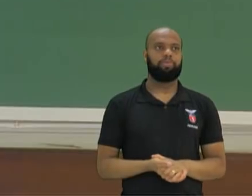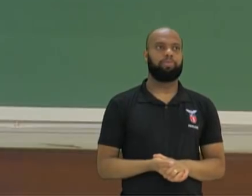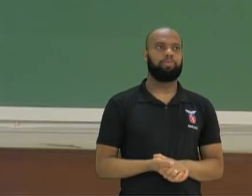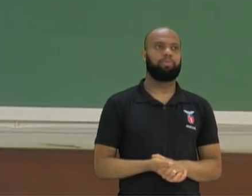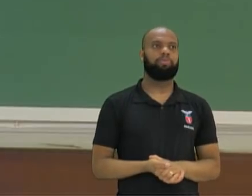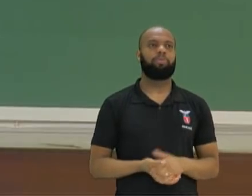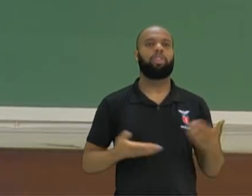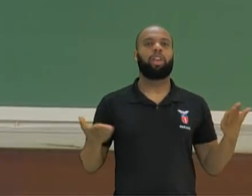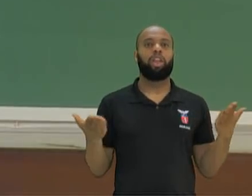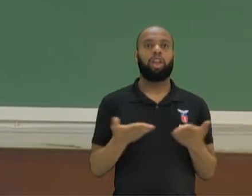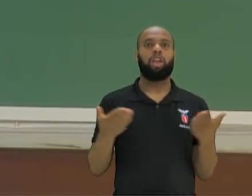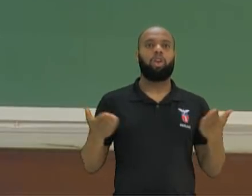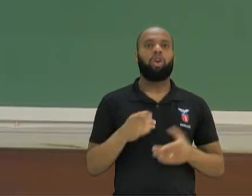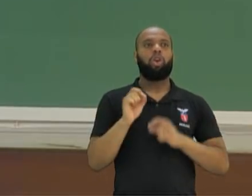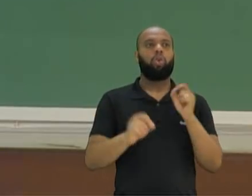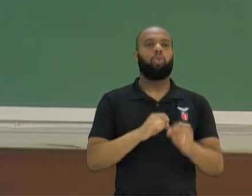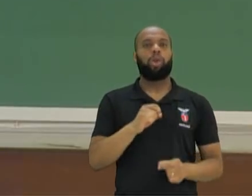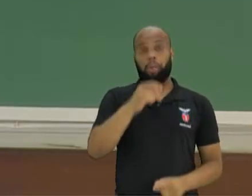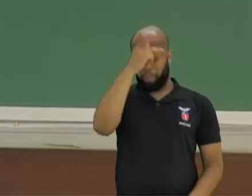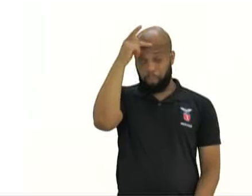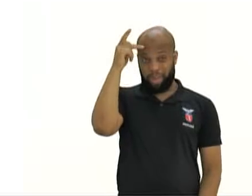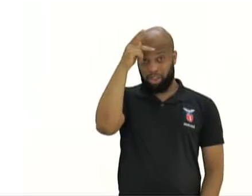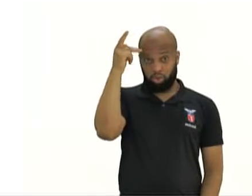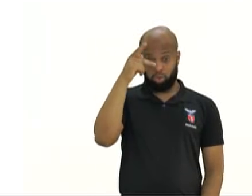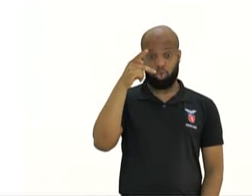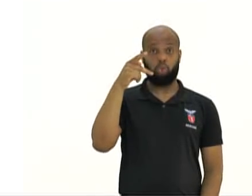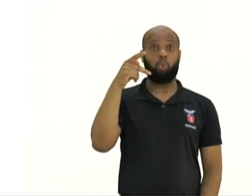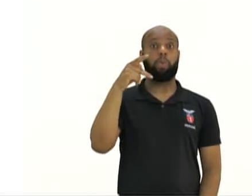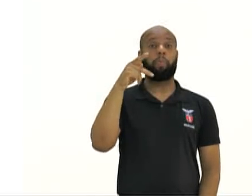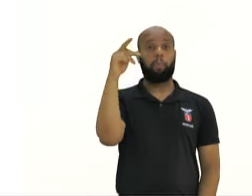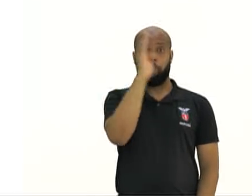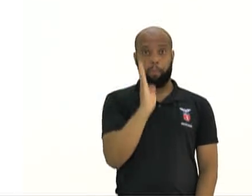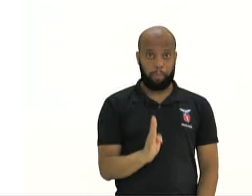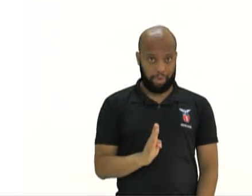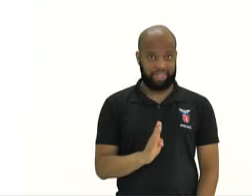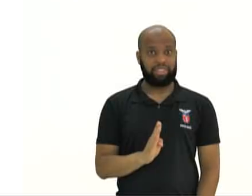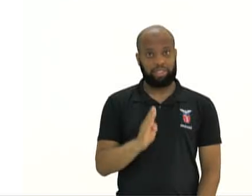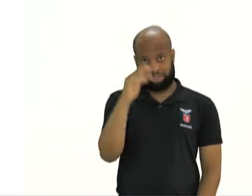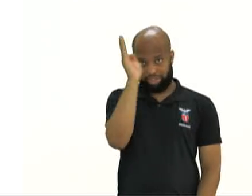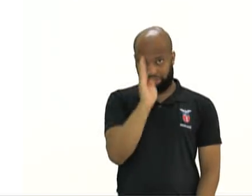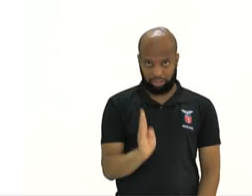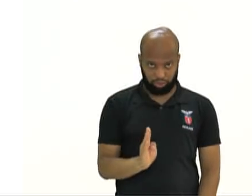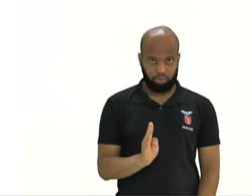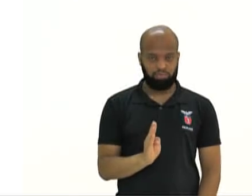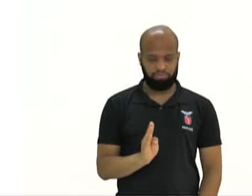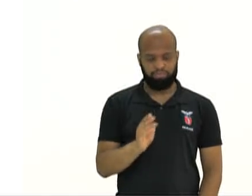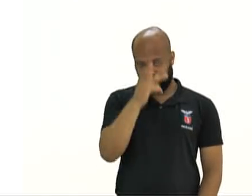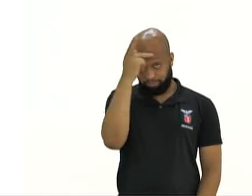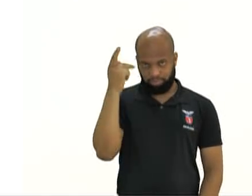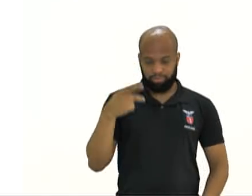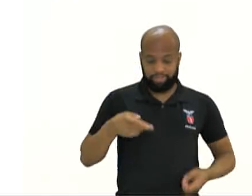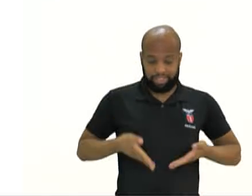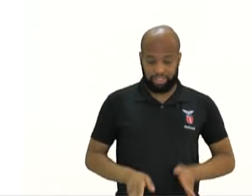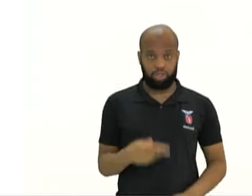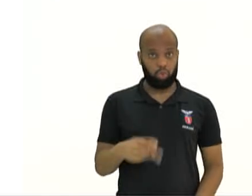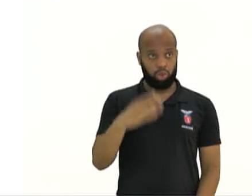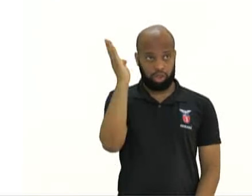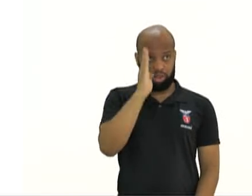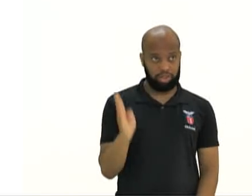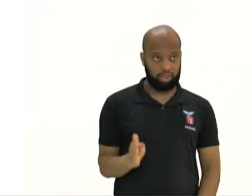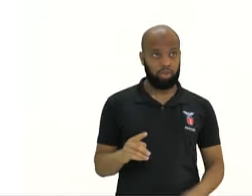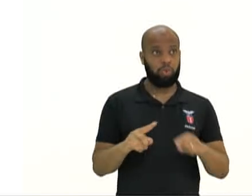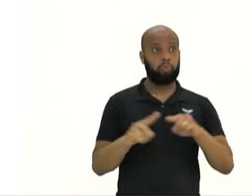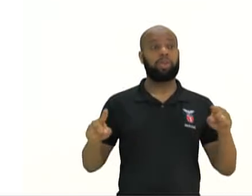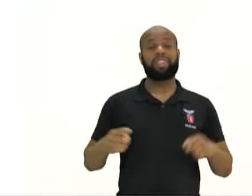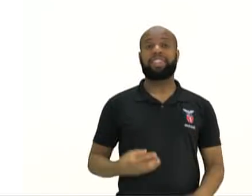Aqui é um depoimento de um brasileiro, Domingos Capua, um São Paulino é ruim, né? Um paulistano,